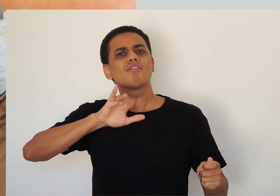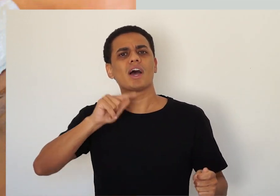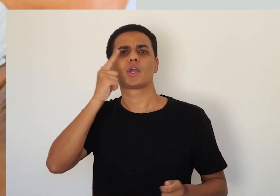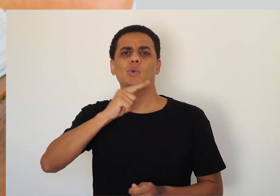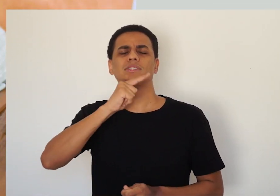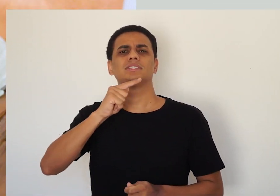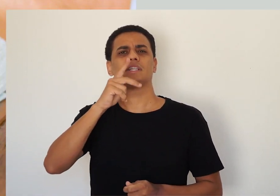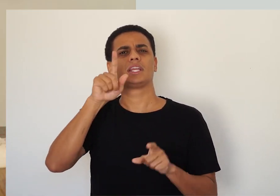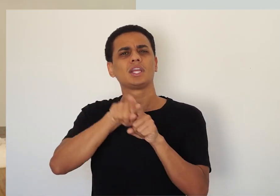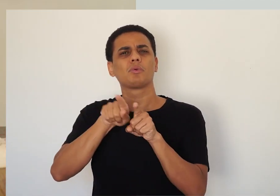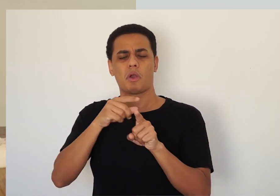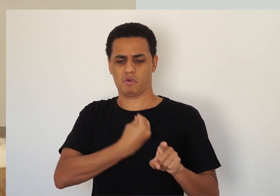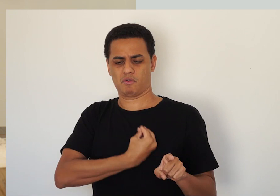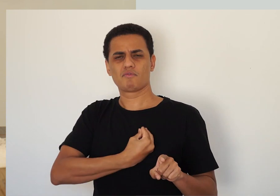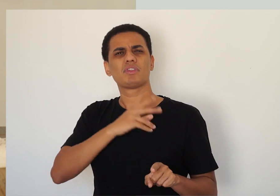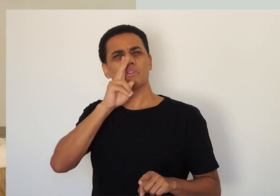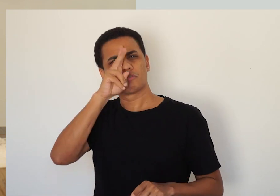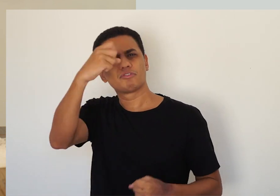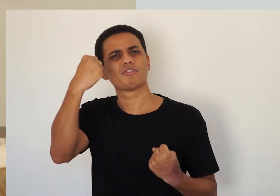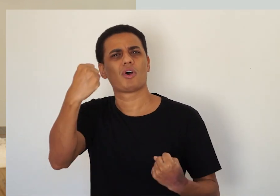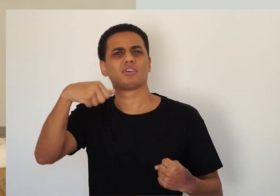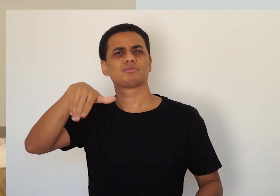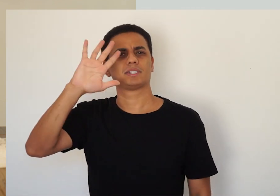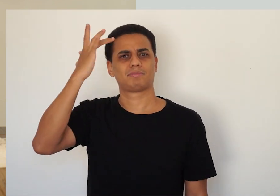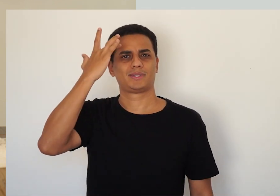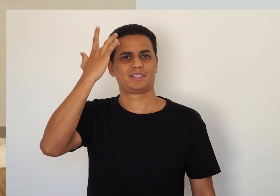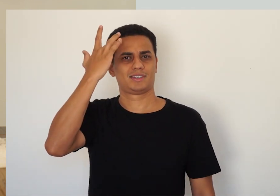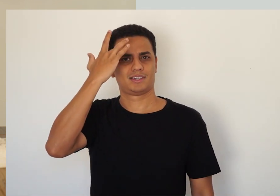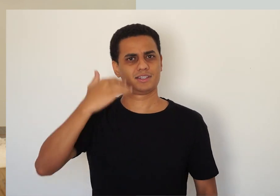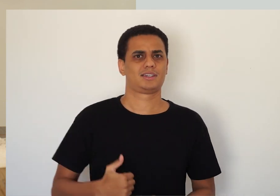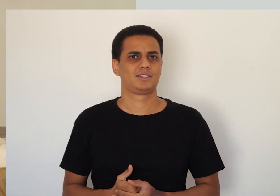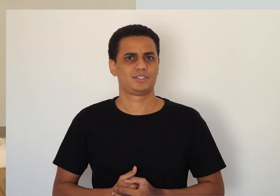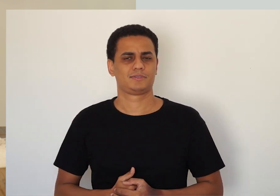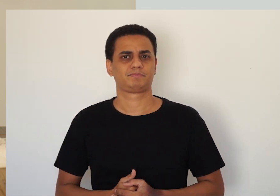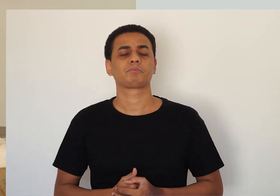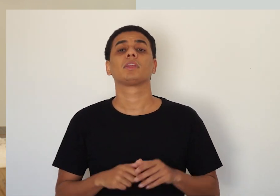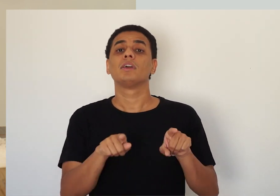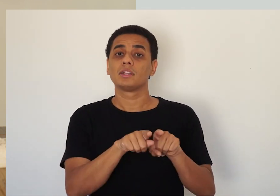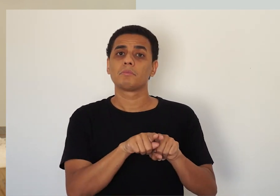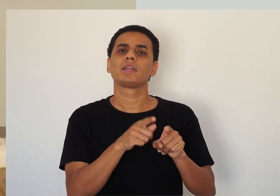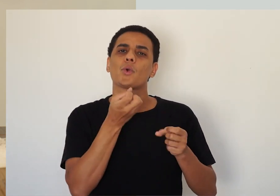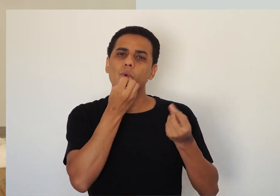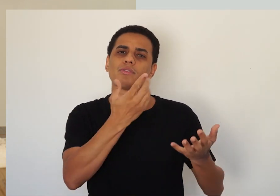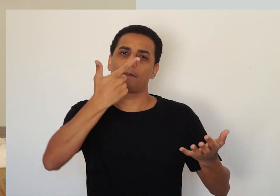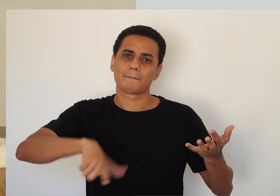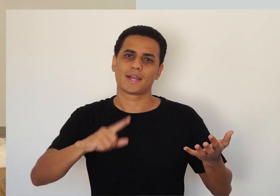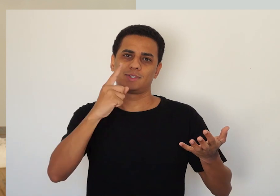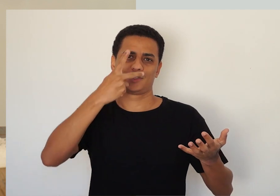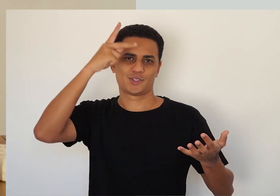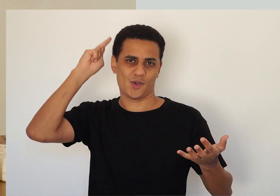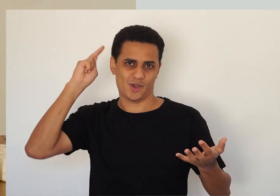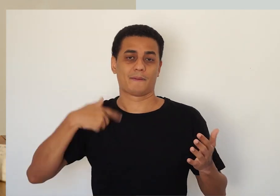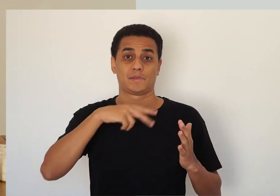esse processo mais forte e mais íntegro, mais maduros que Deus tem para nós. Eu quero terminar com uma outra ilustração,